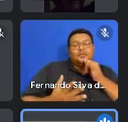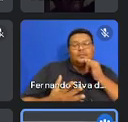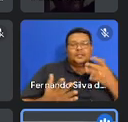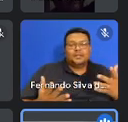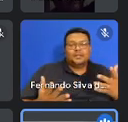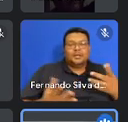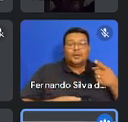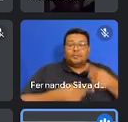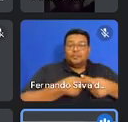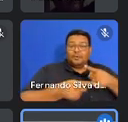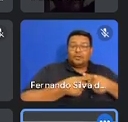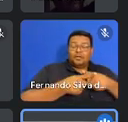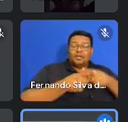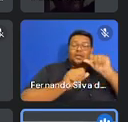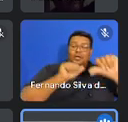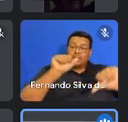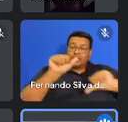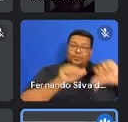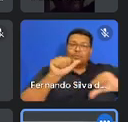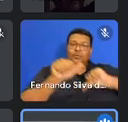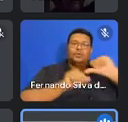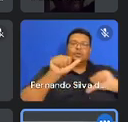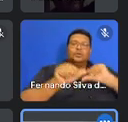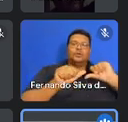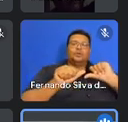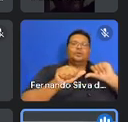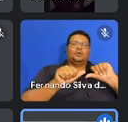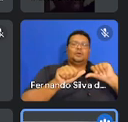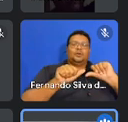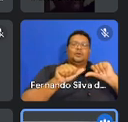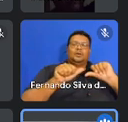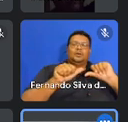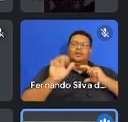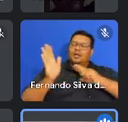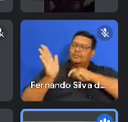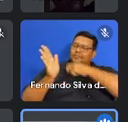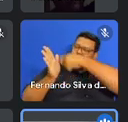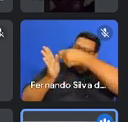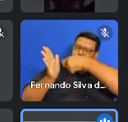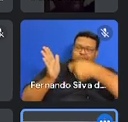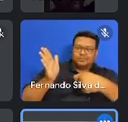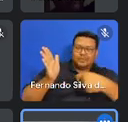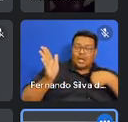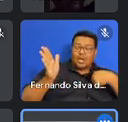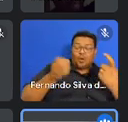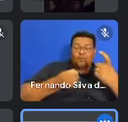que o senhor transformou isso aqui nisso aqui? Eu volto e explico para você de